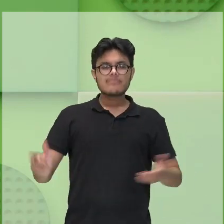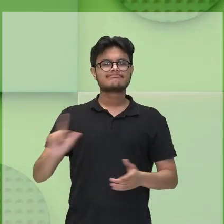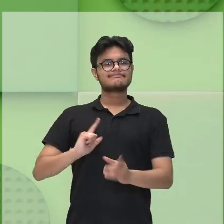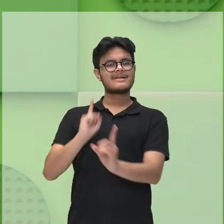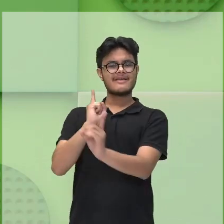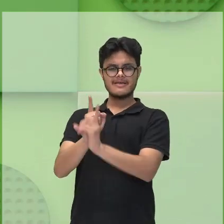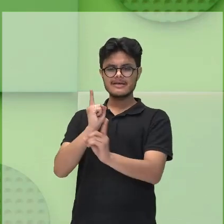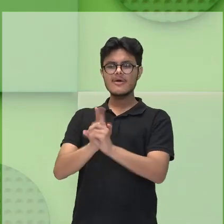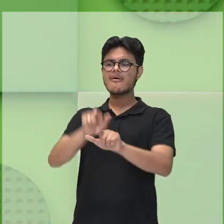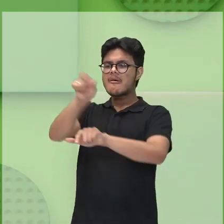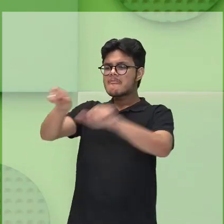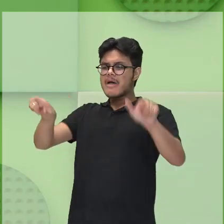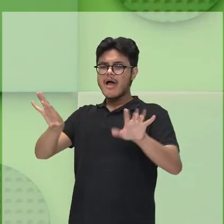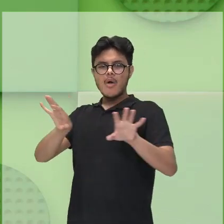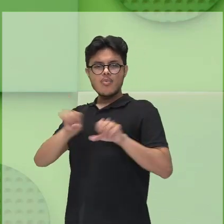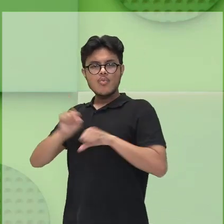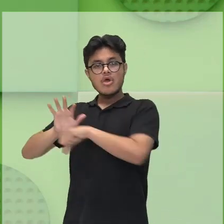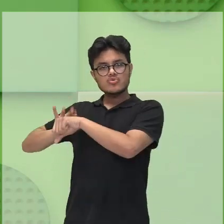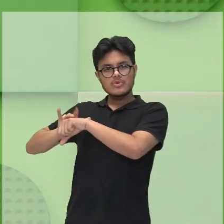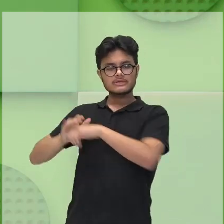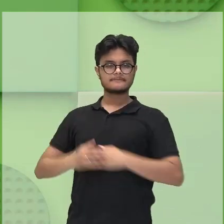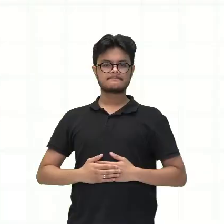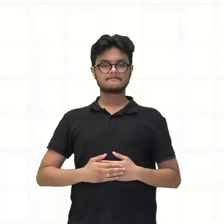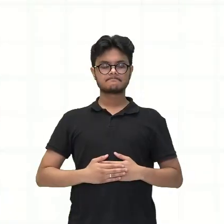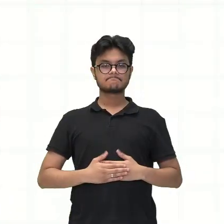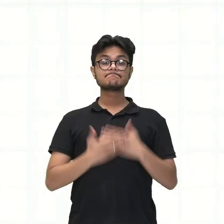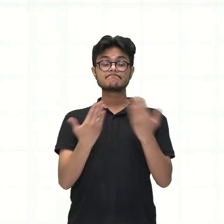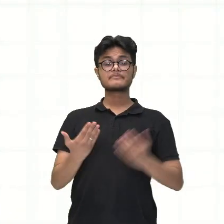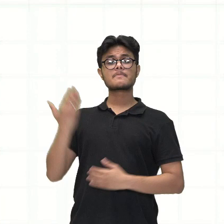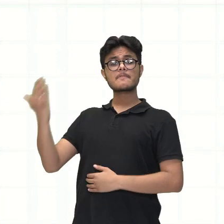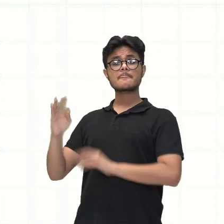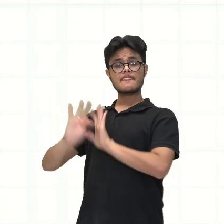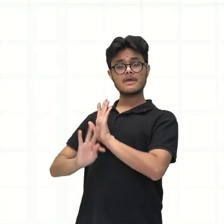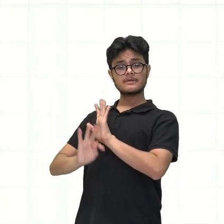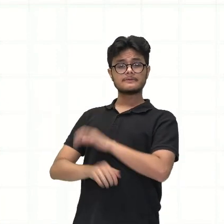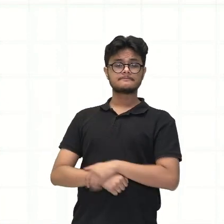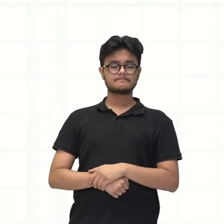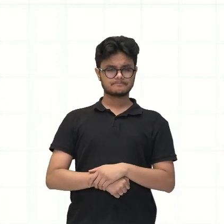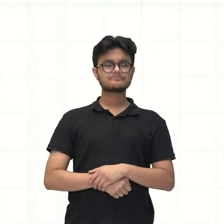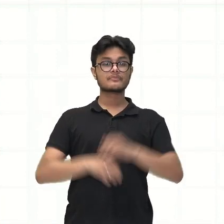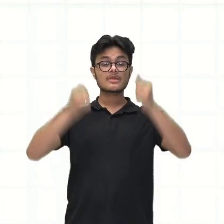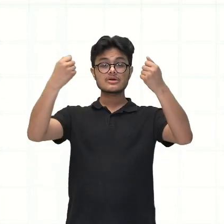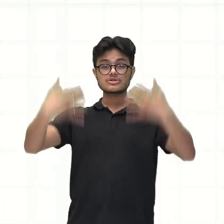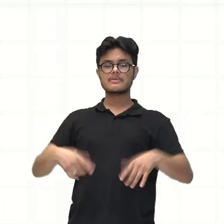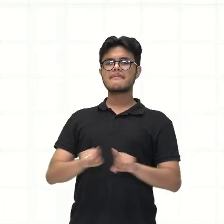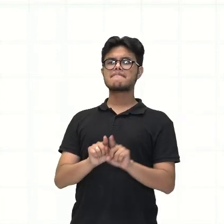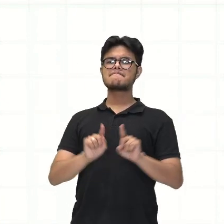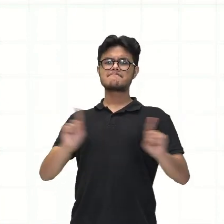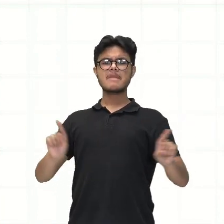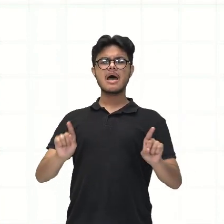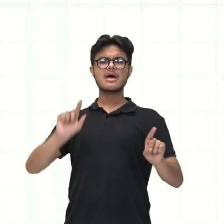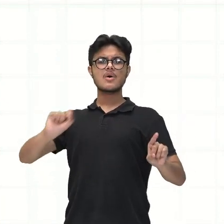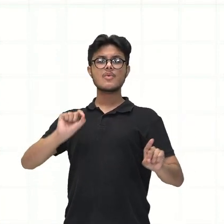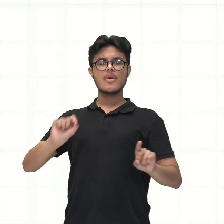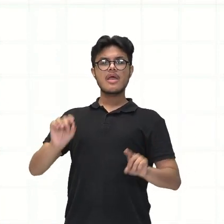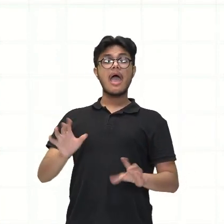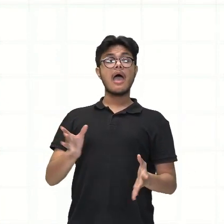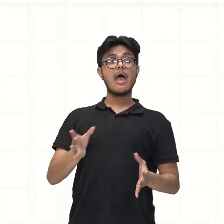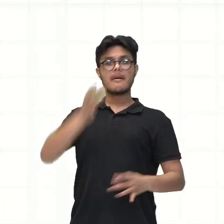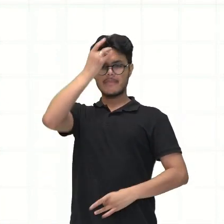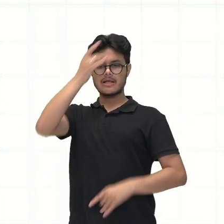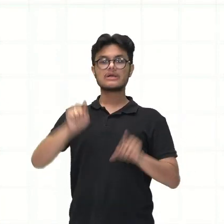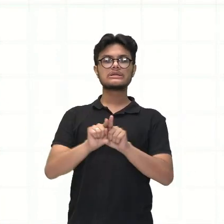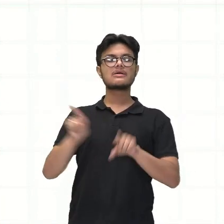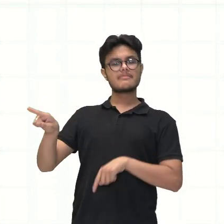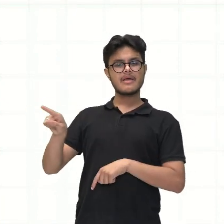notificados casos, certo? Então, voltando aí para a nossa cartela, nós falamos da dengue, mas a malária, por exemplo, também é uma